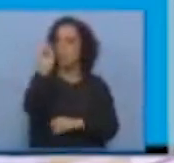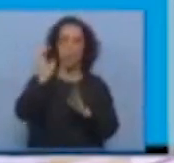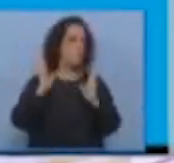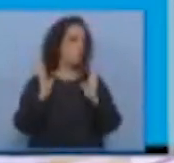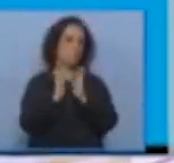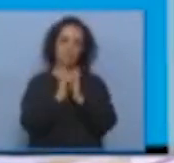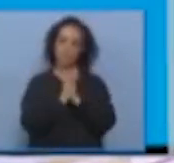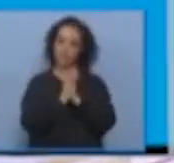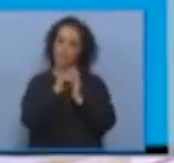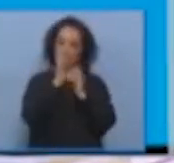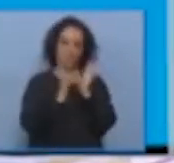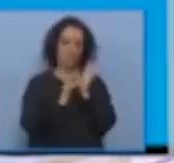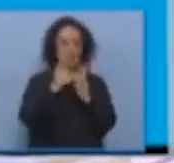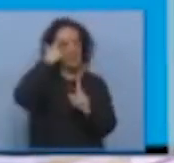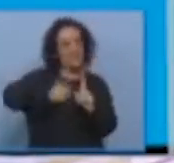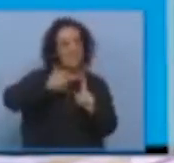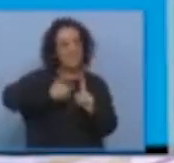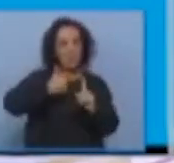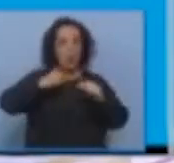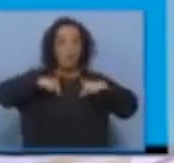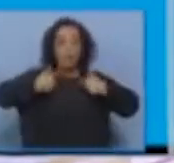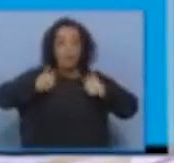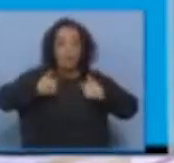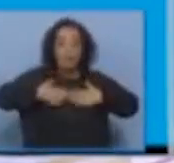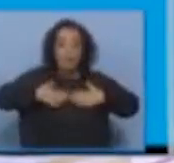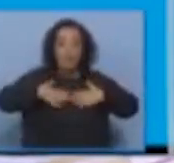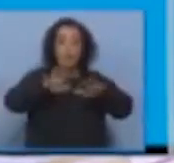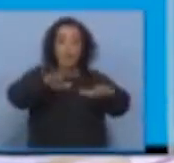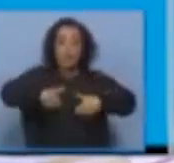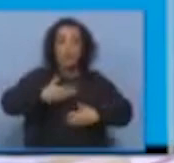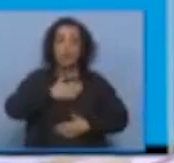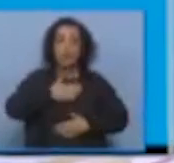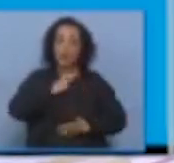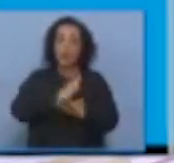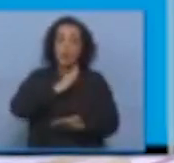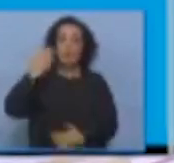uma perspectiva profundamente egoísta dos nossos direitinhos, os nossos,